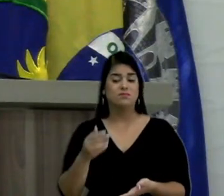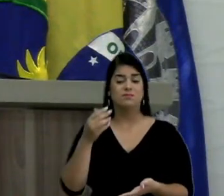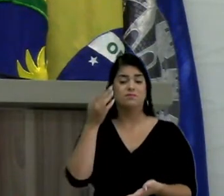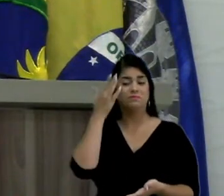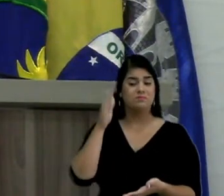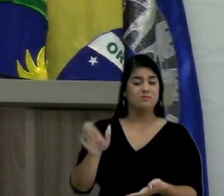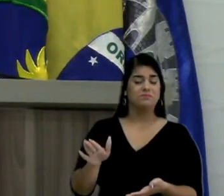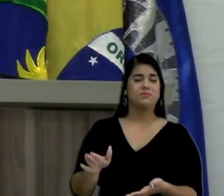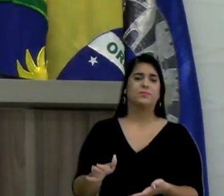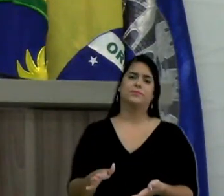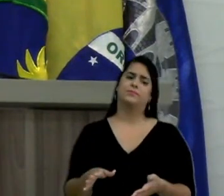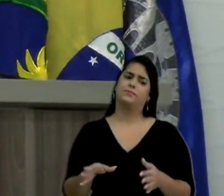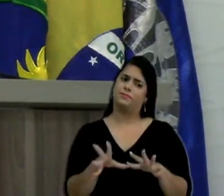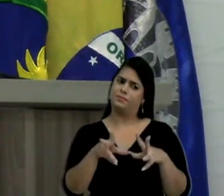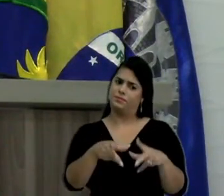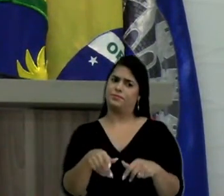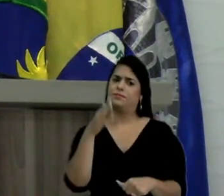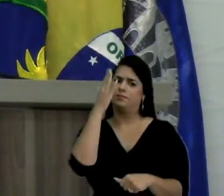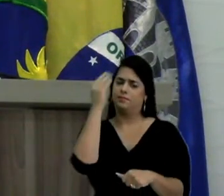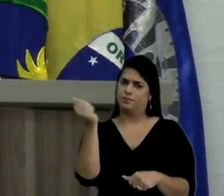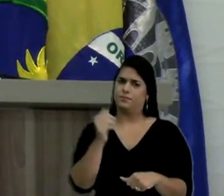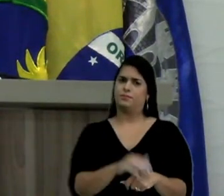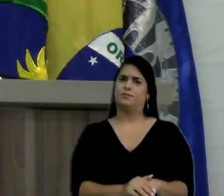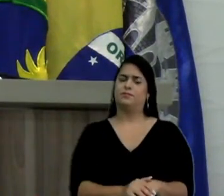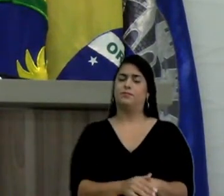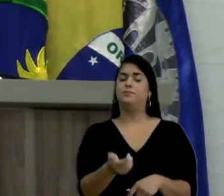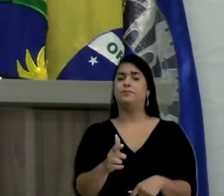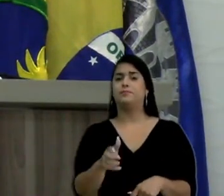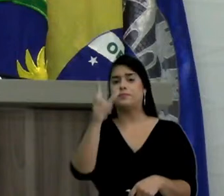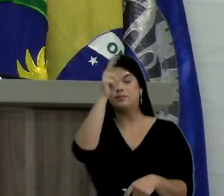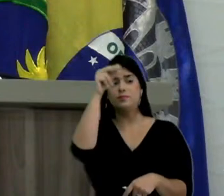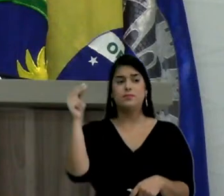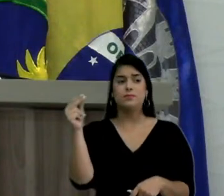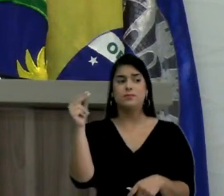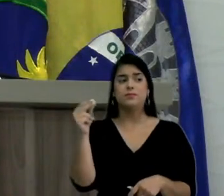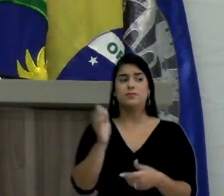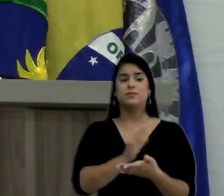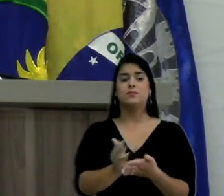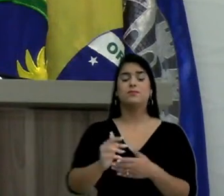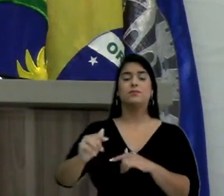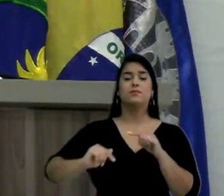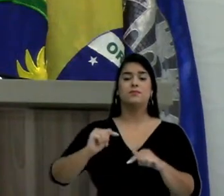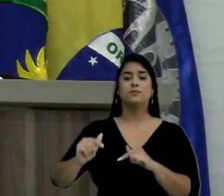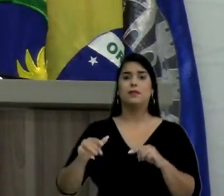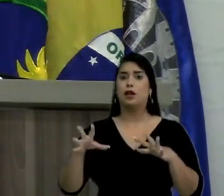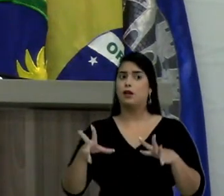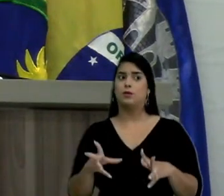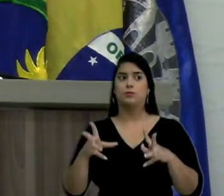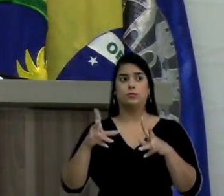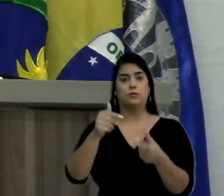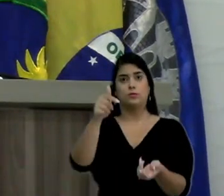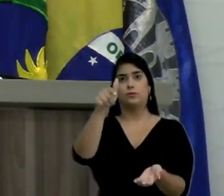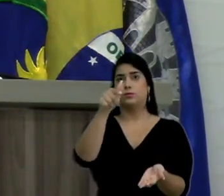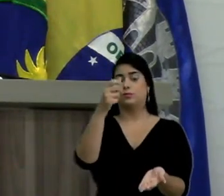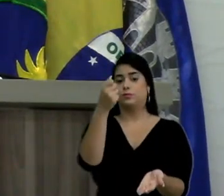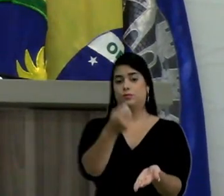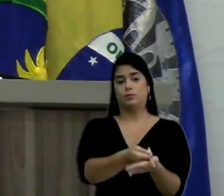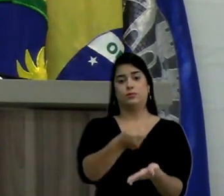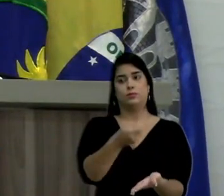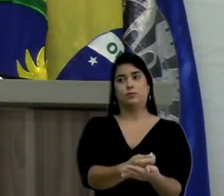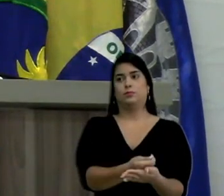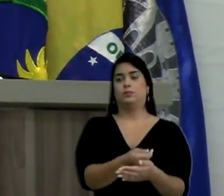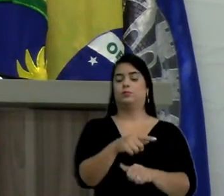disso não existe não existe um prefeito que venha assumir que diga est todos os débitos em dia não existe